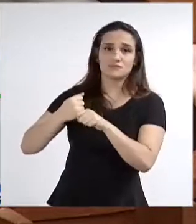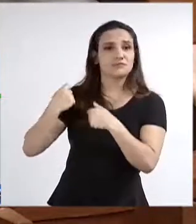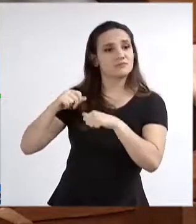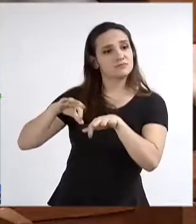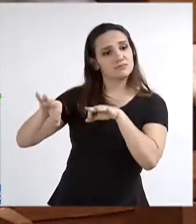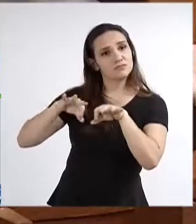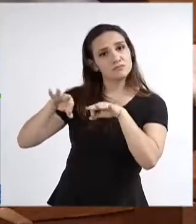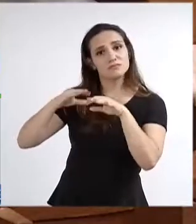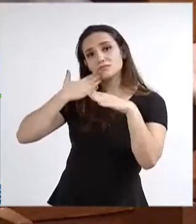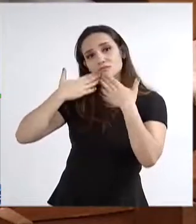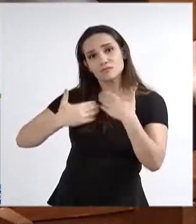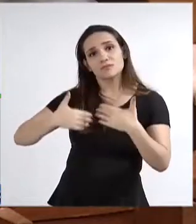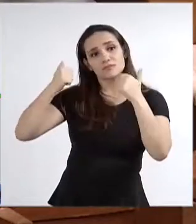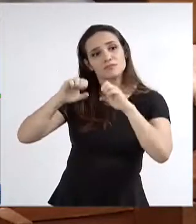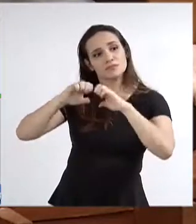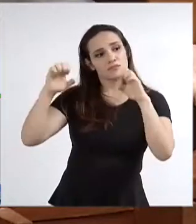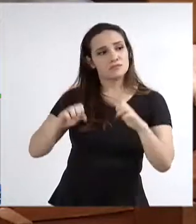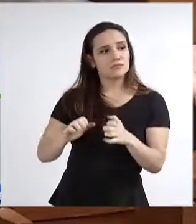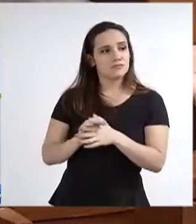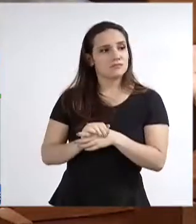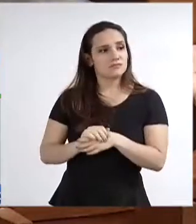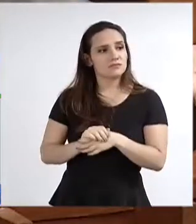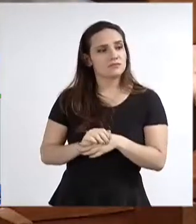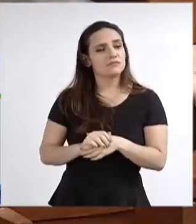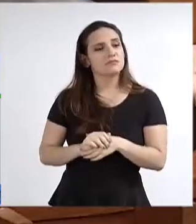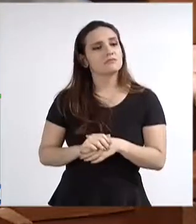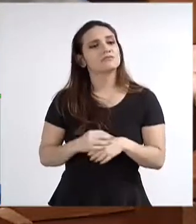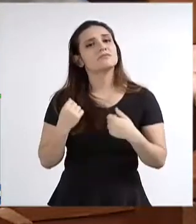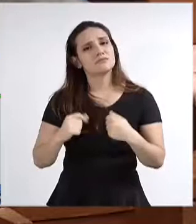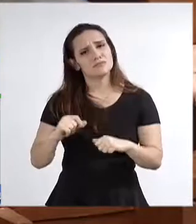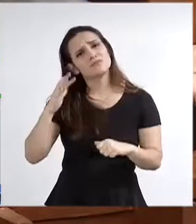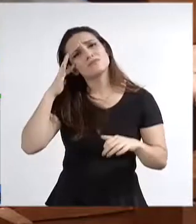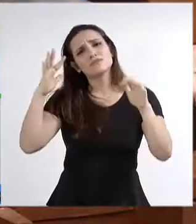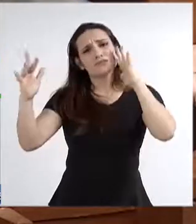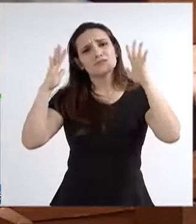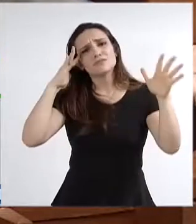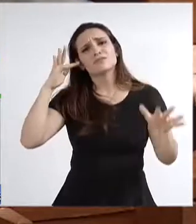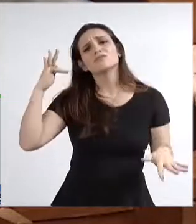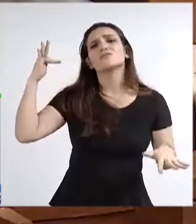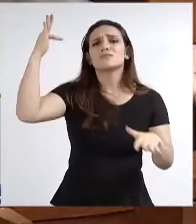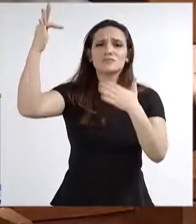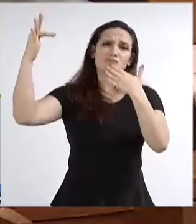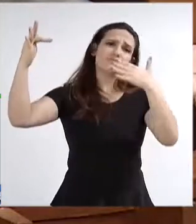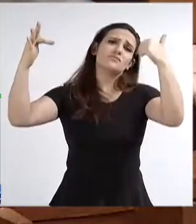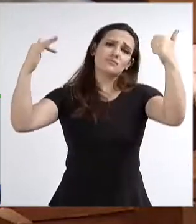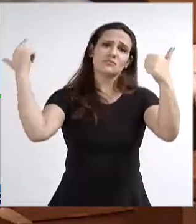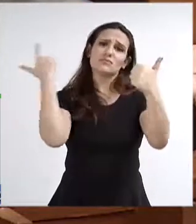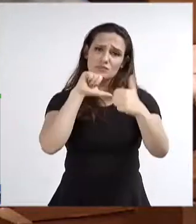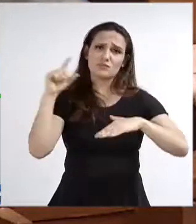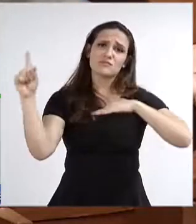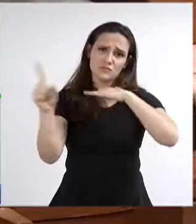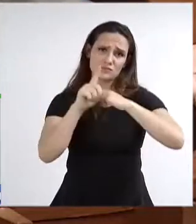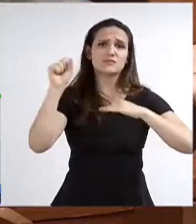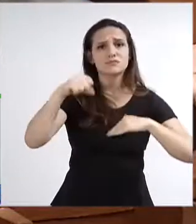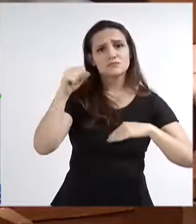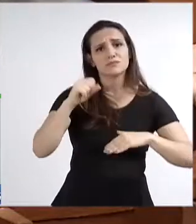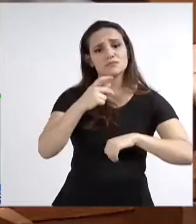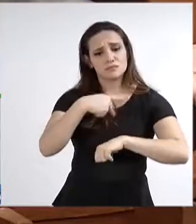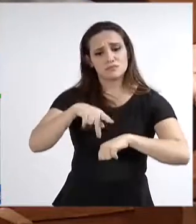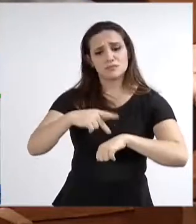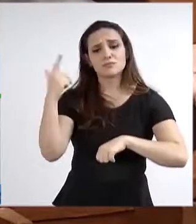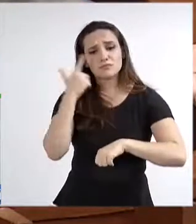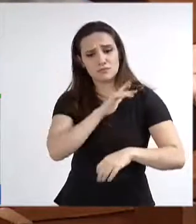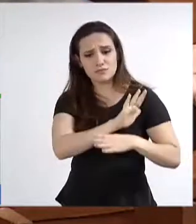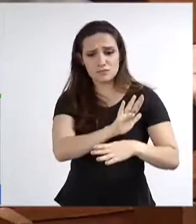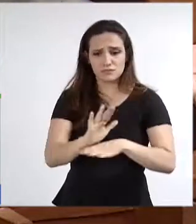estruturas hospitalares, para que, oxalá, no futuro a gente possa sonhar, não é? Com um país que tenha condições de